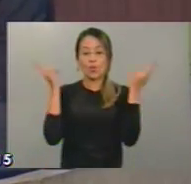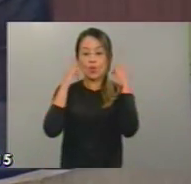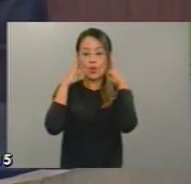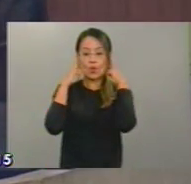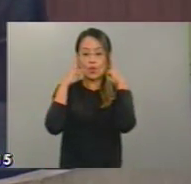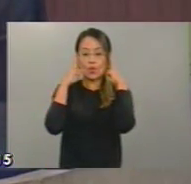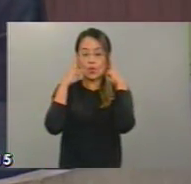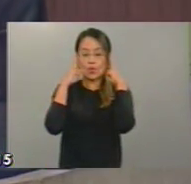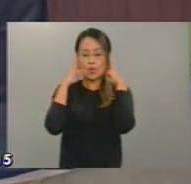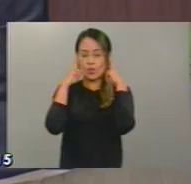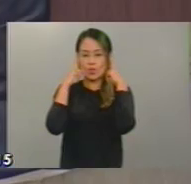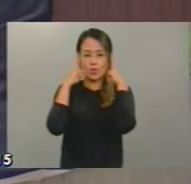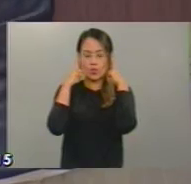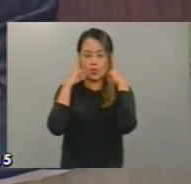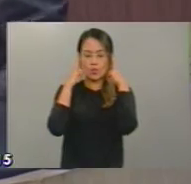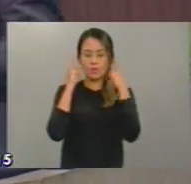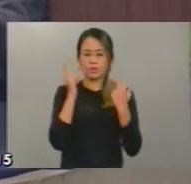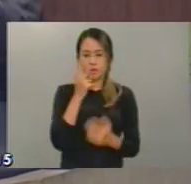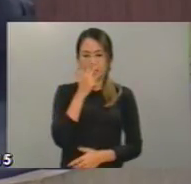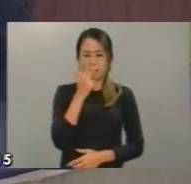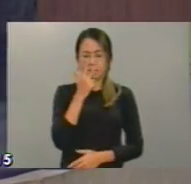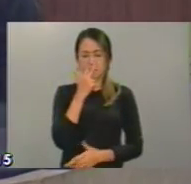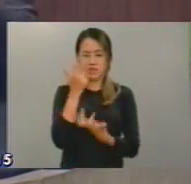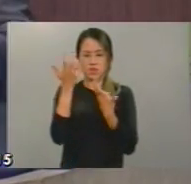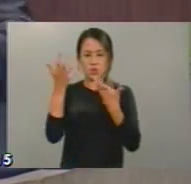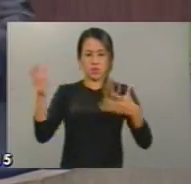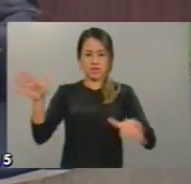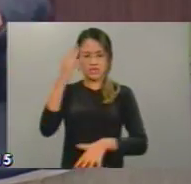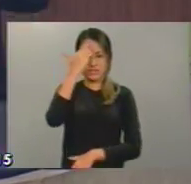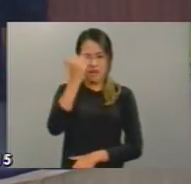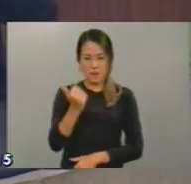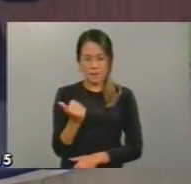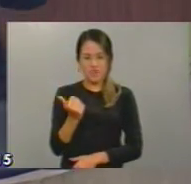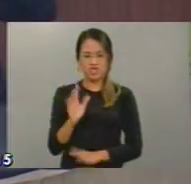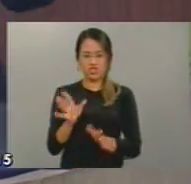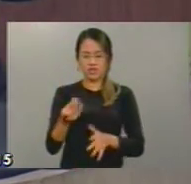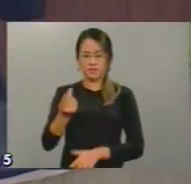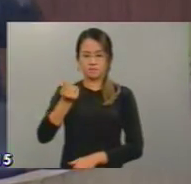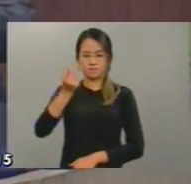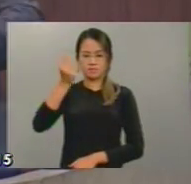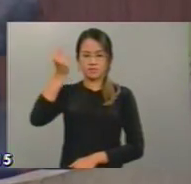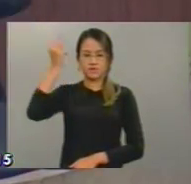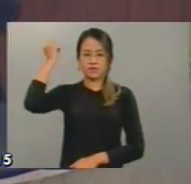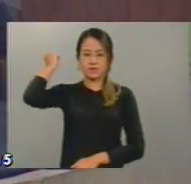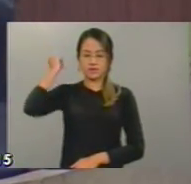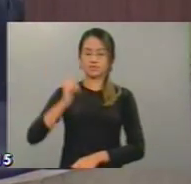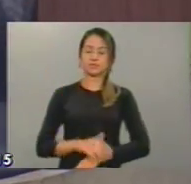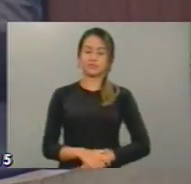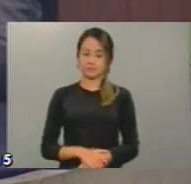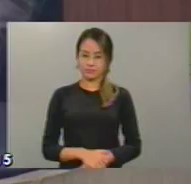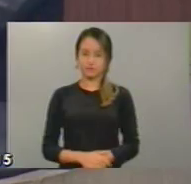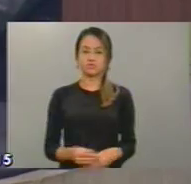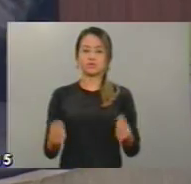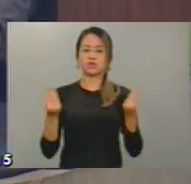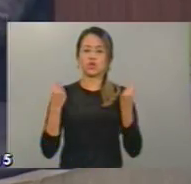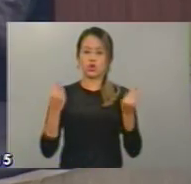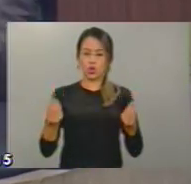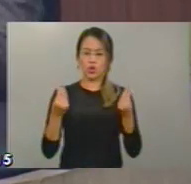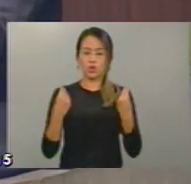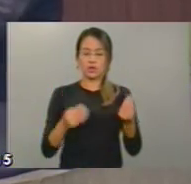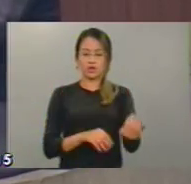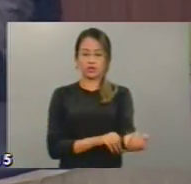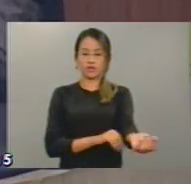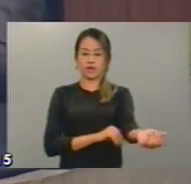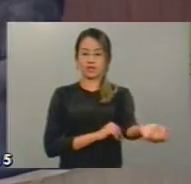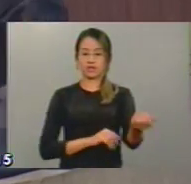fez ouvidos moucos. Não só de agora, não só de agora. Esta inépcia é,